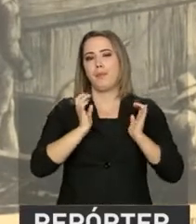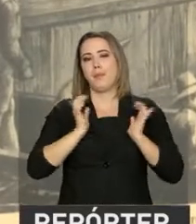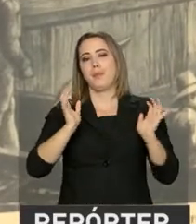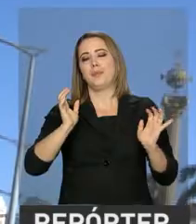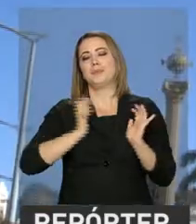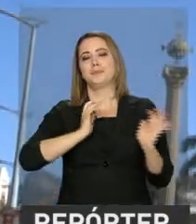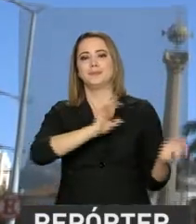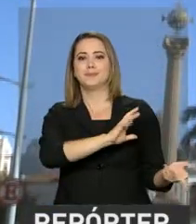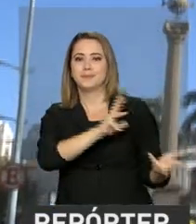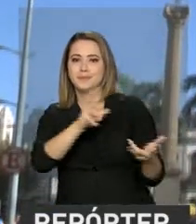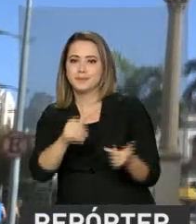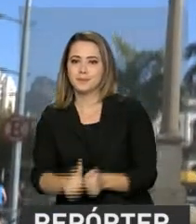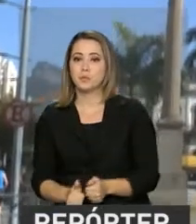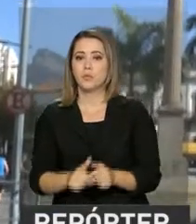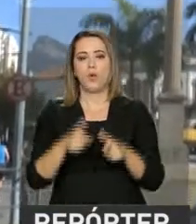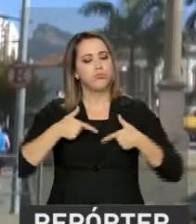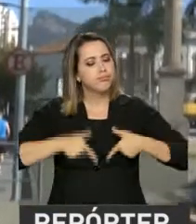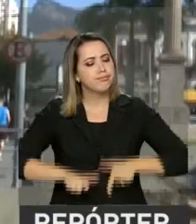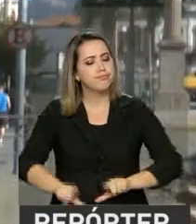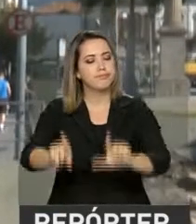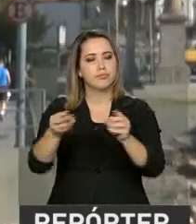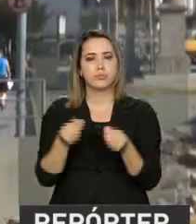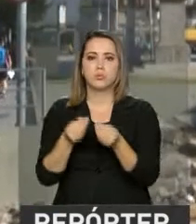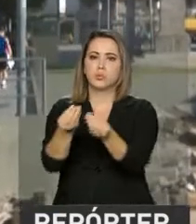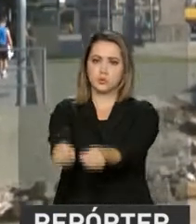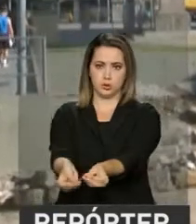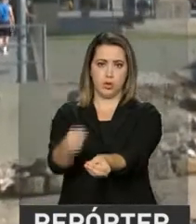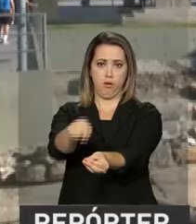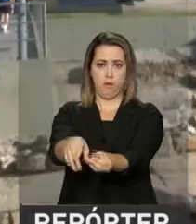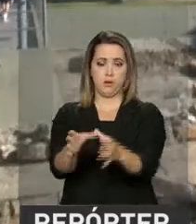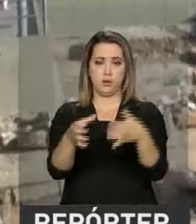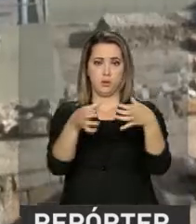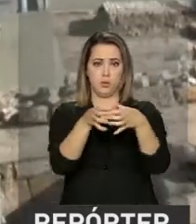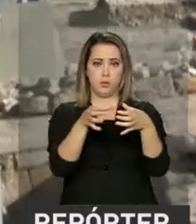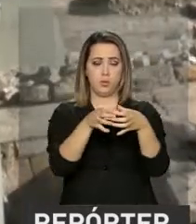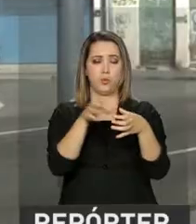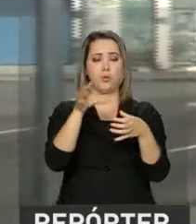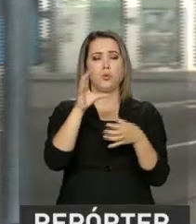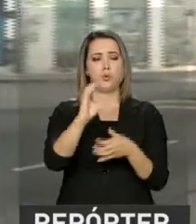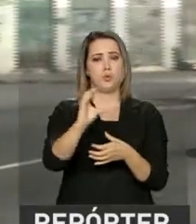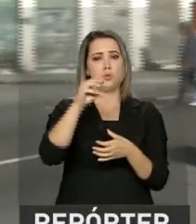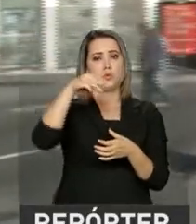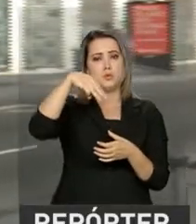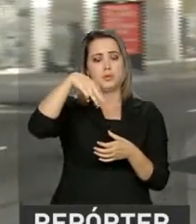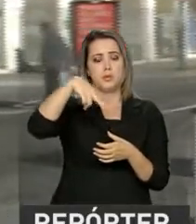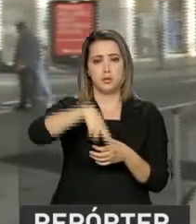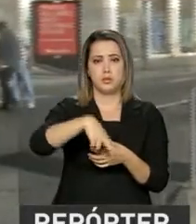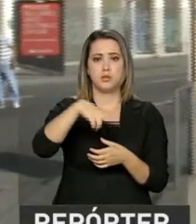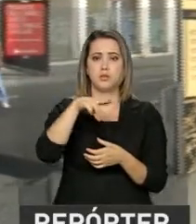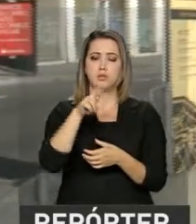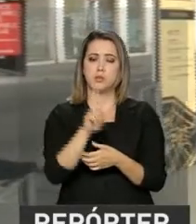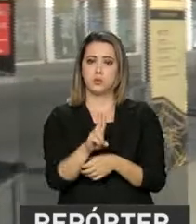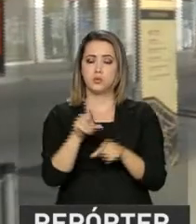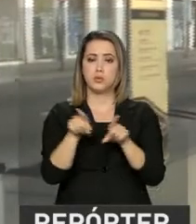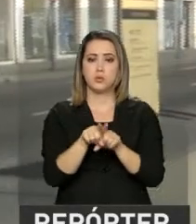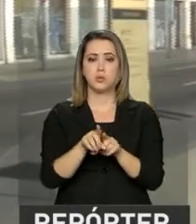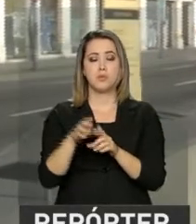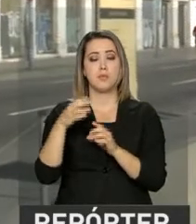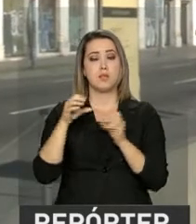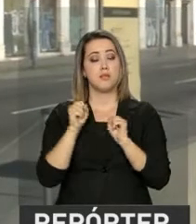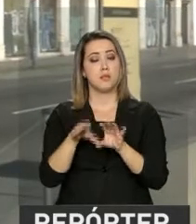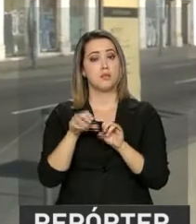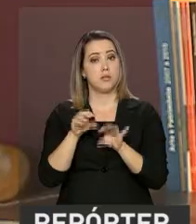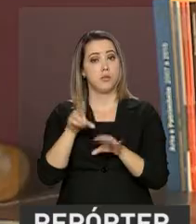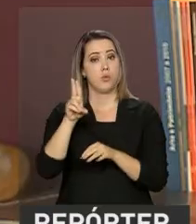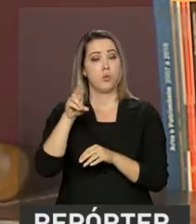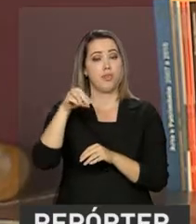humanidade o título foi dado pelo comitê da organização das nações unidas para a educação ciência e cultura a